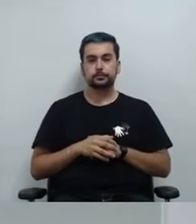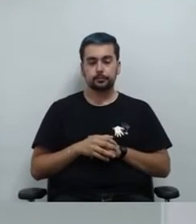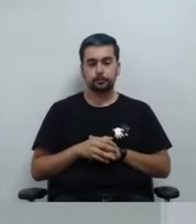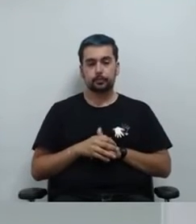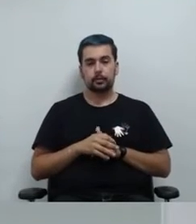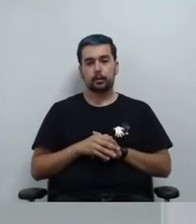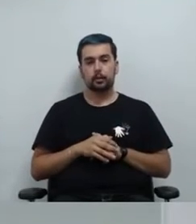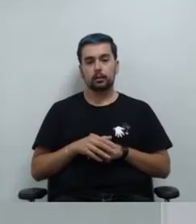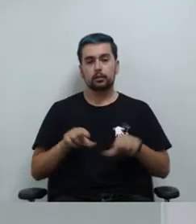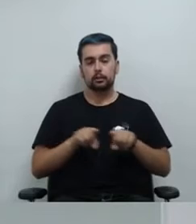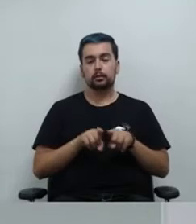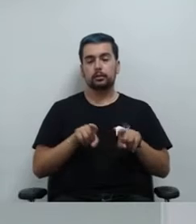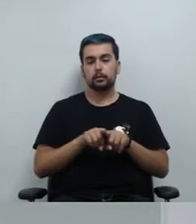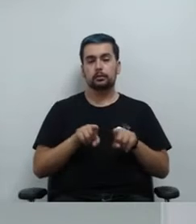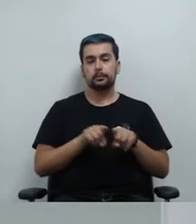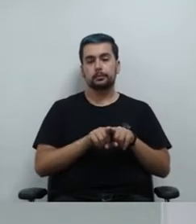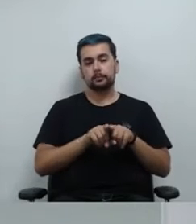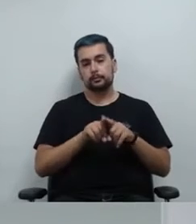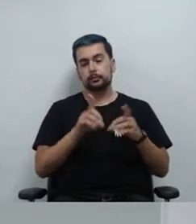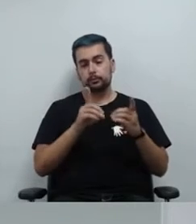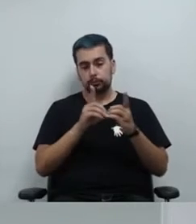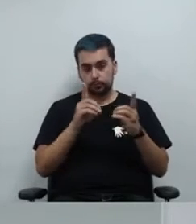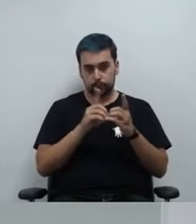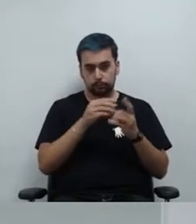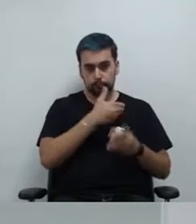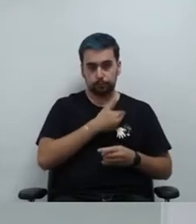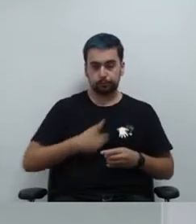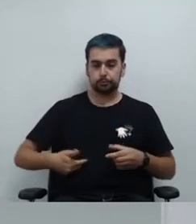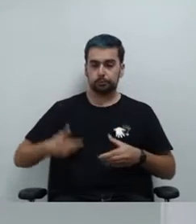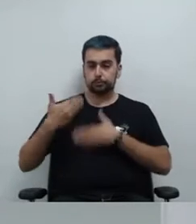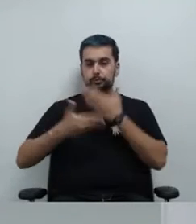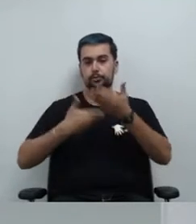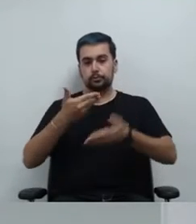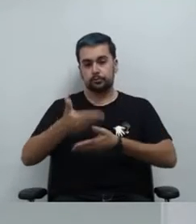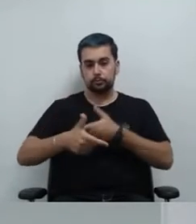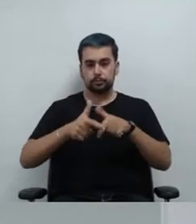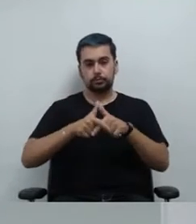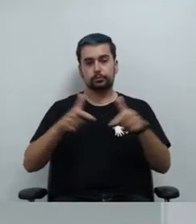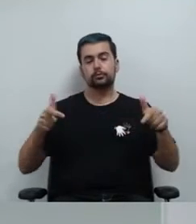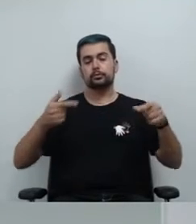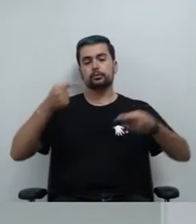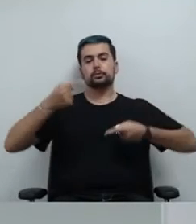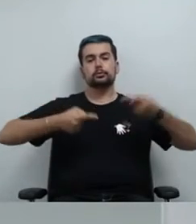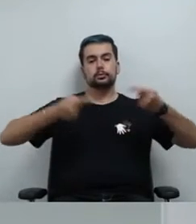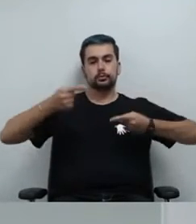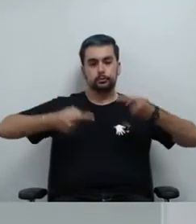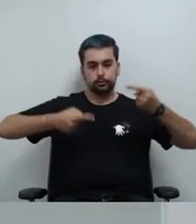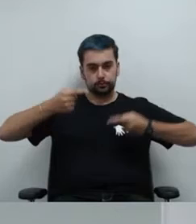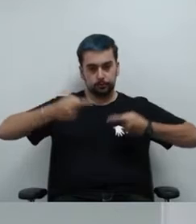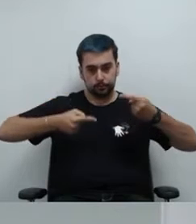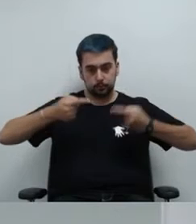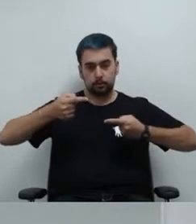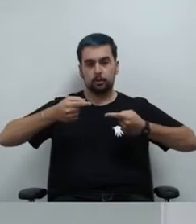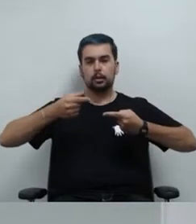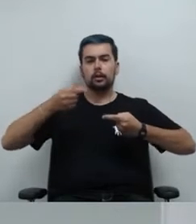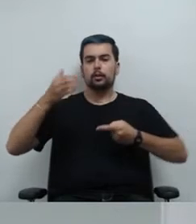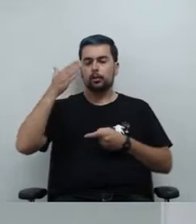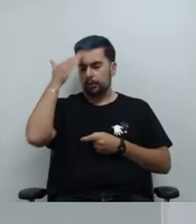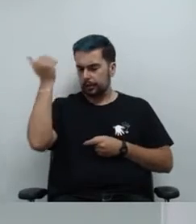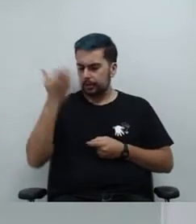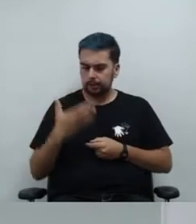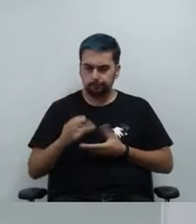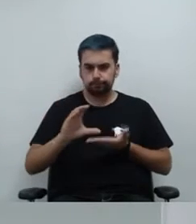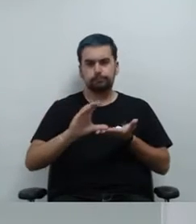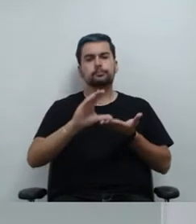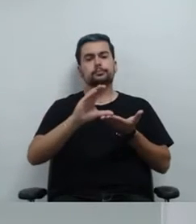na consulta pública do processo de expansão, desse processo de expansão que será discutido por esse nobre conselho,